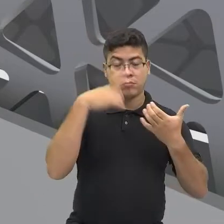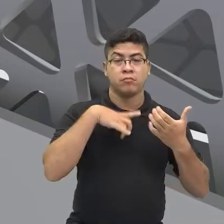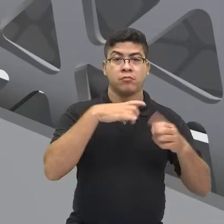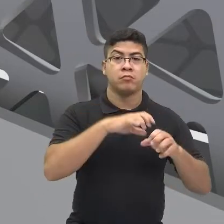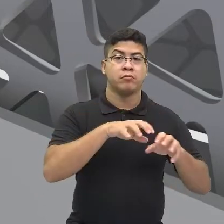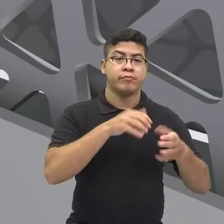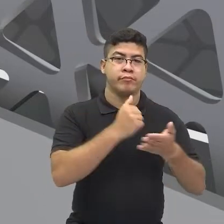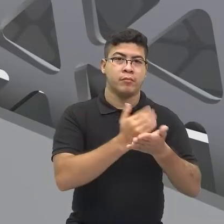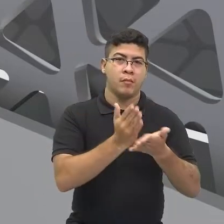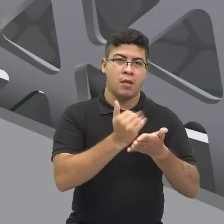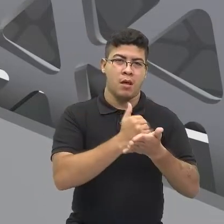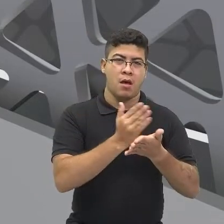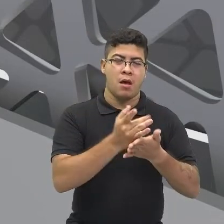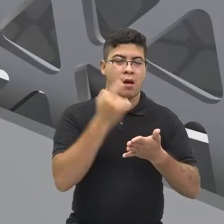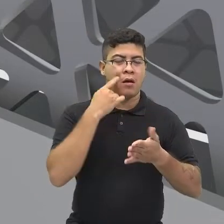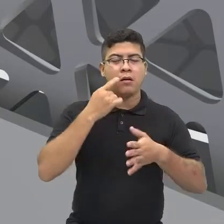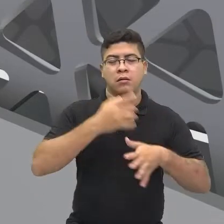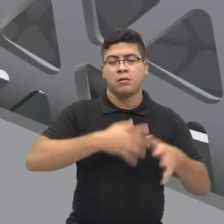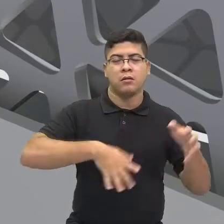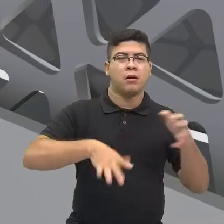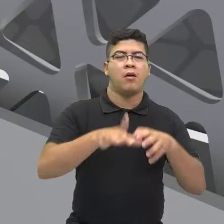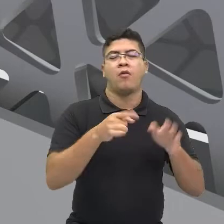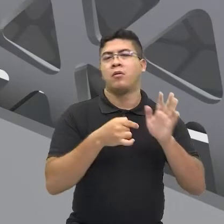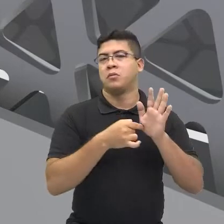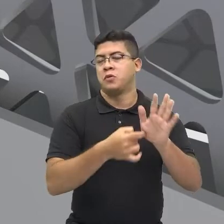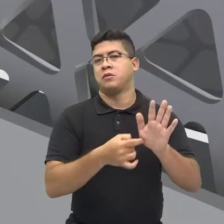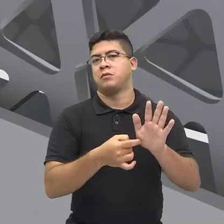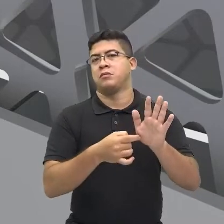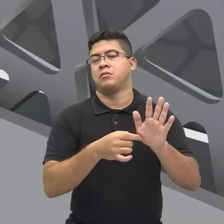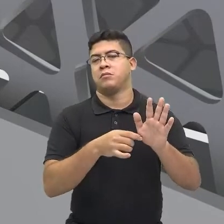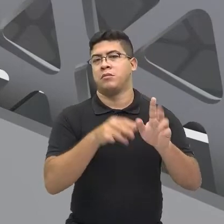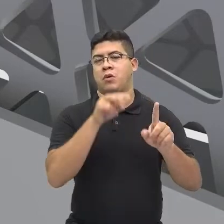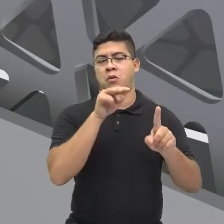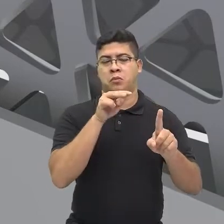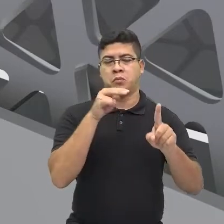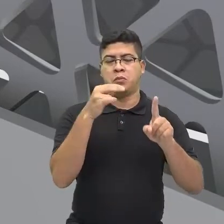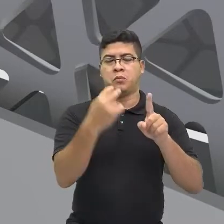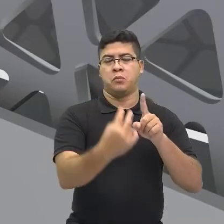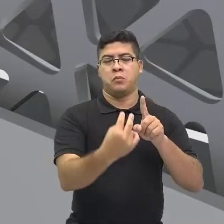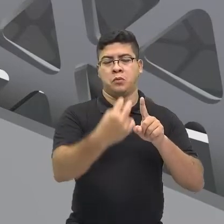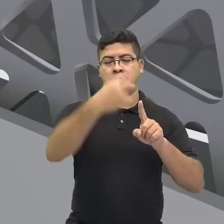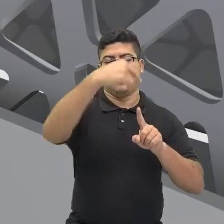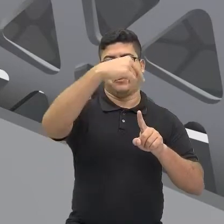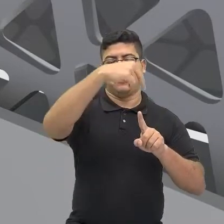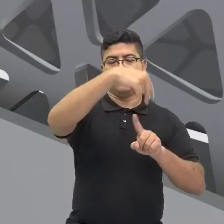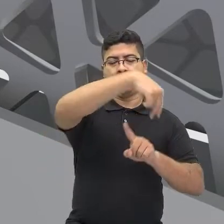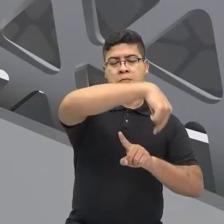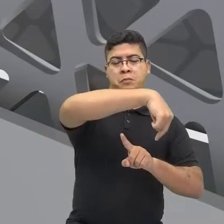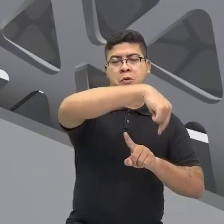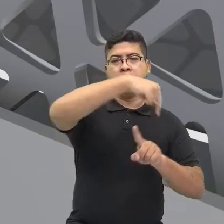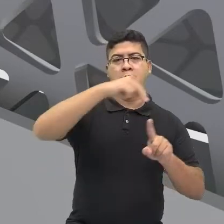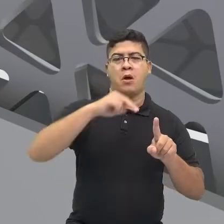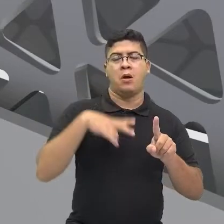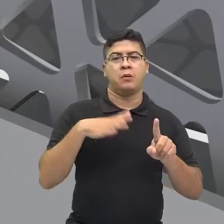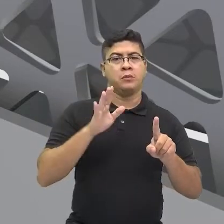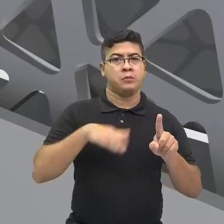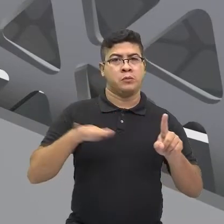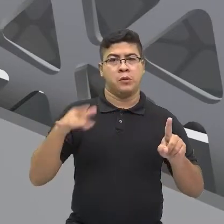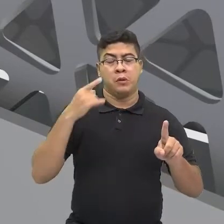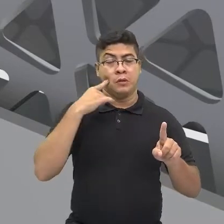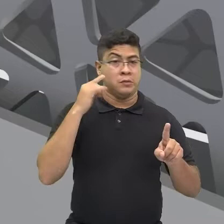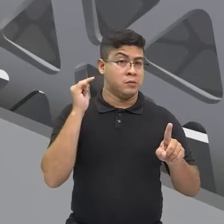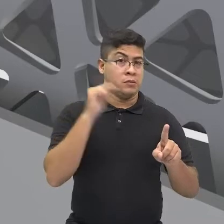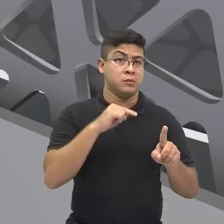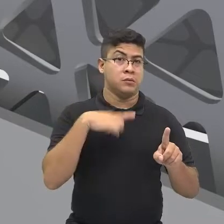ele vai mostrar as imagens de diversos pontos, né, diversas perspectivas. Assim como se